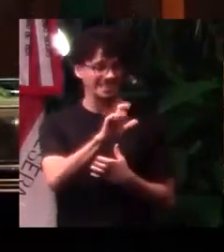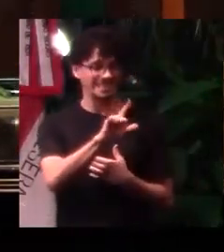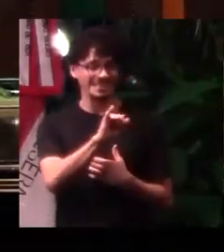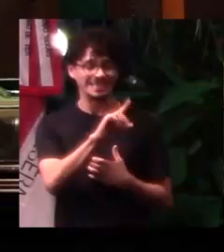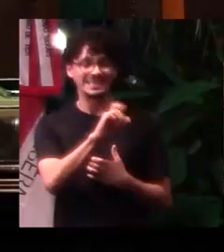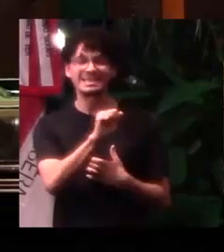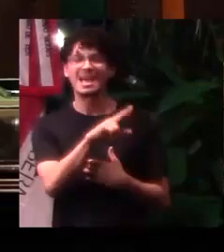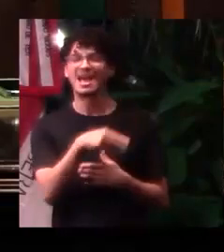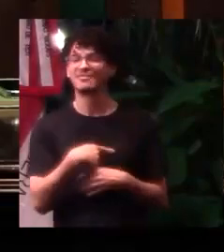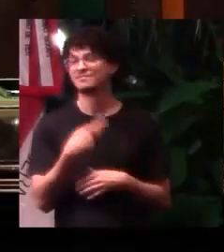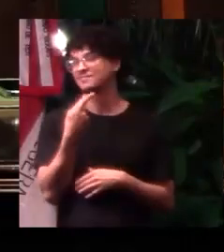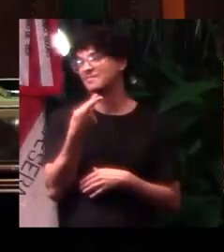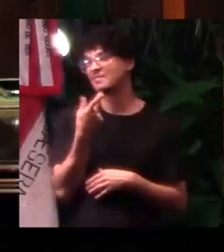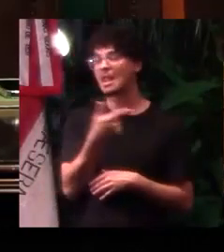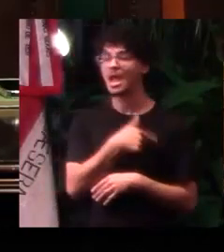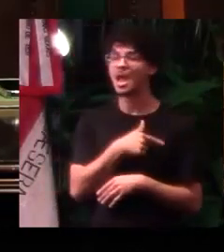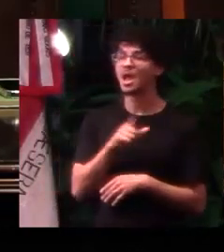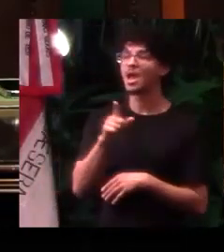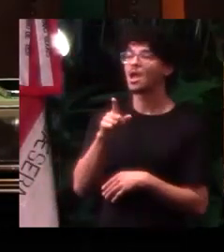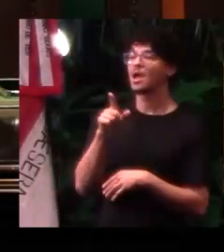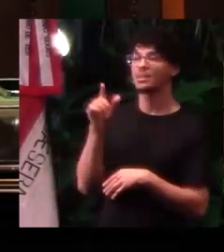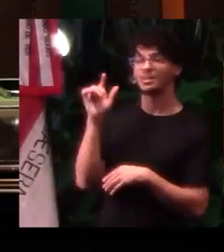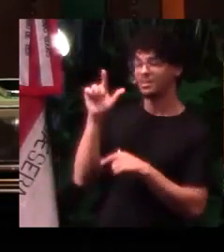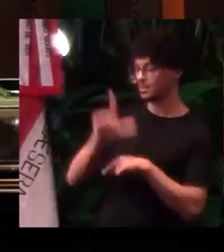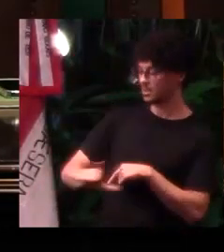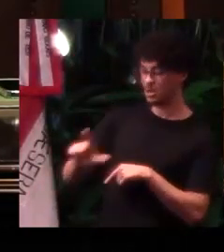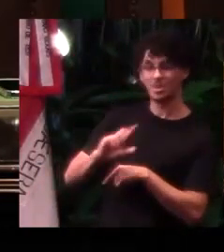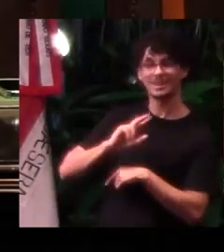uma ficção institucionalizada,